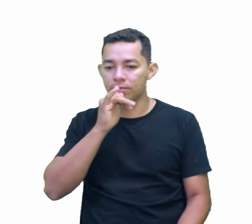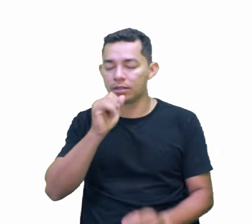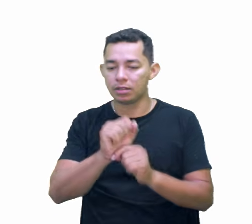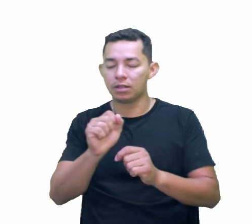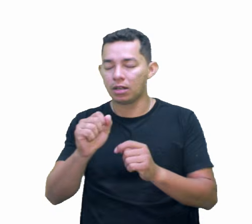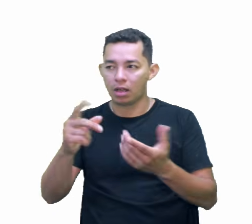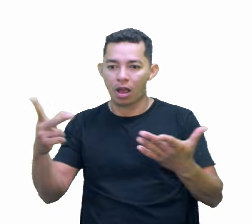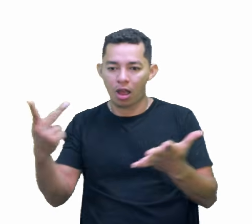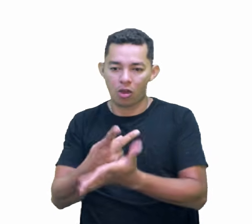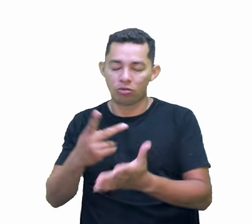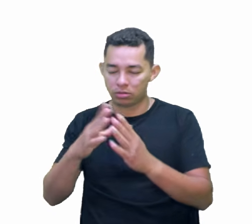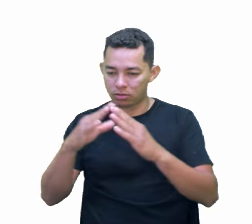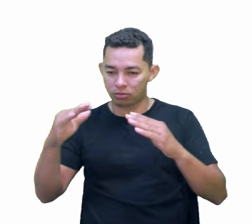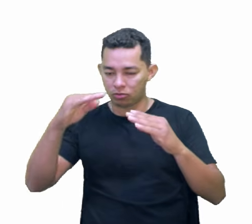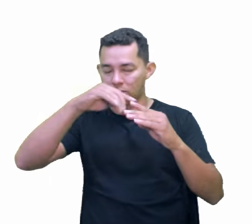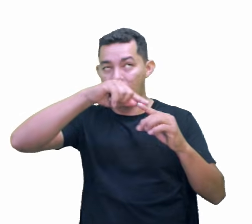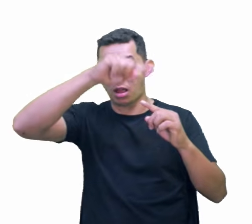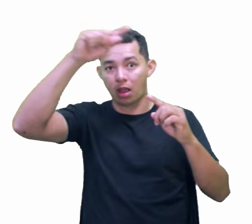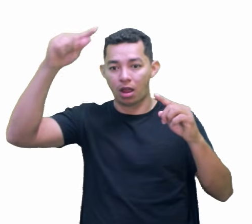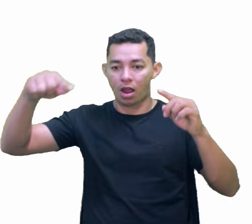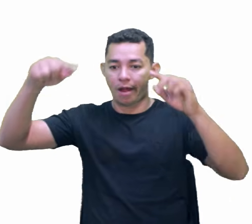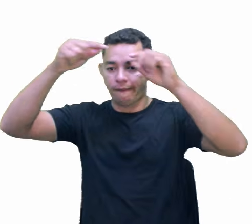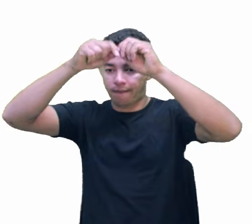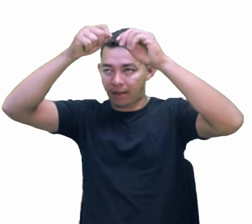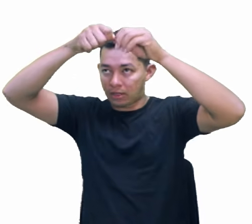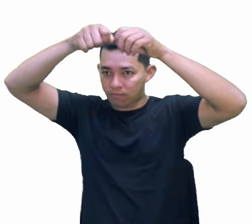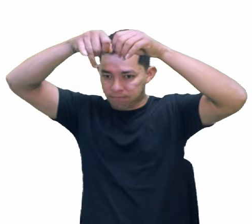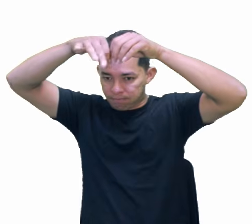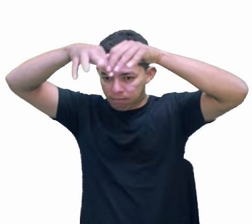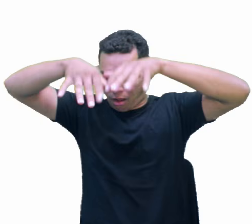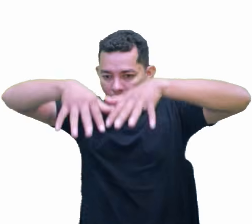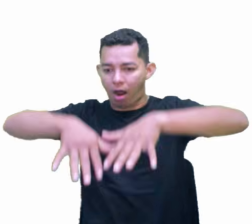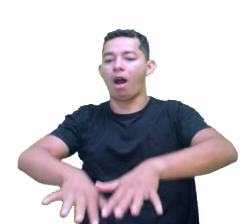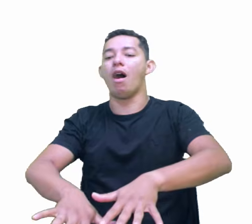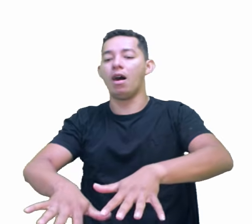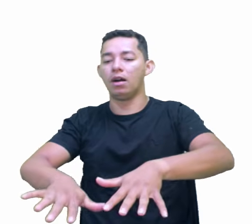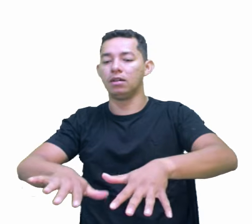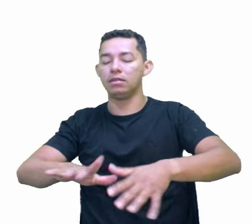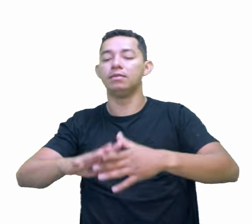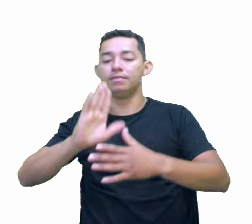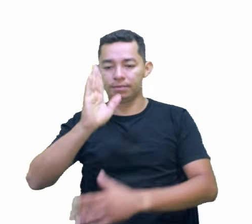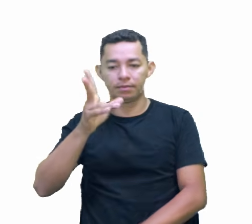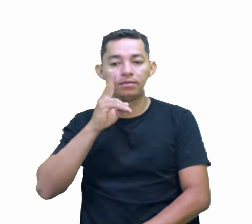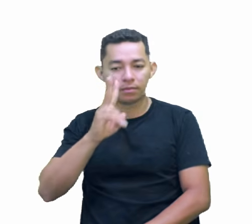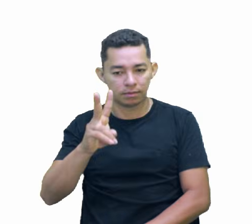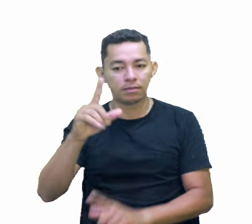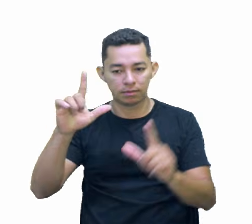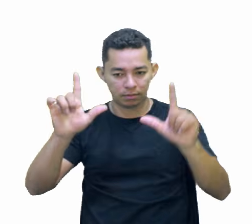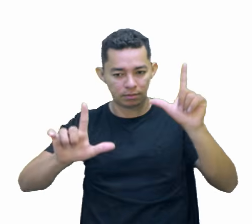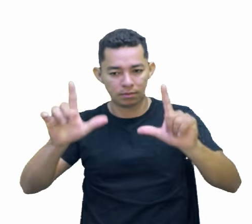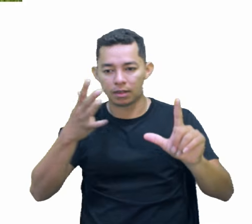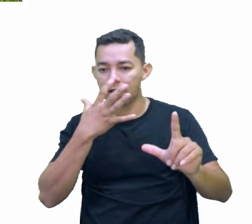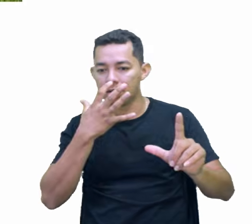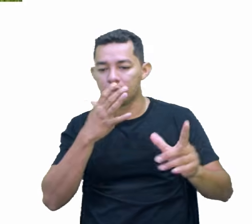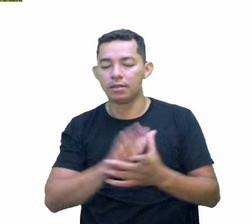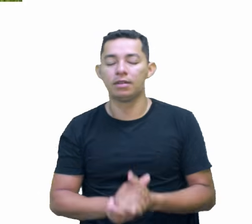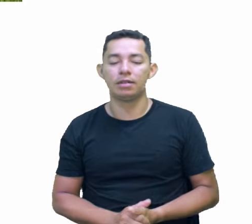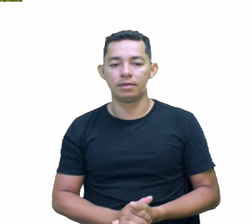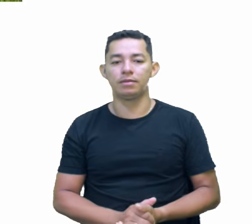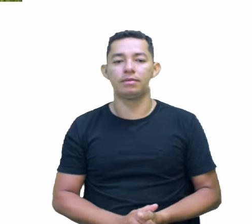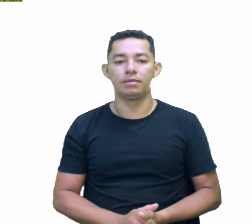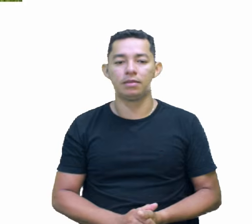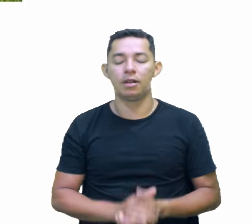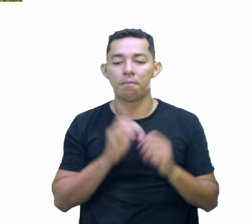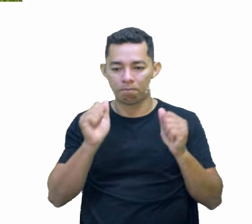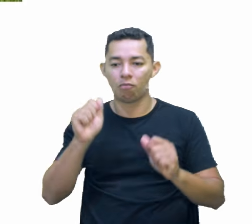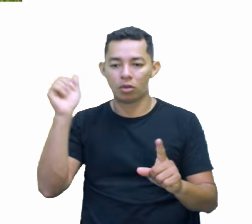muito a ver com o relevo ali nas áreas urbanas, né? Não só nas áreas urbanas, mas isso acontece também nas florestas,